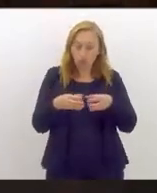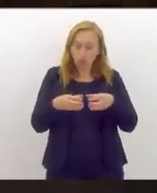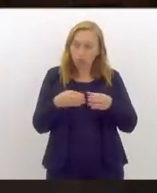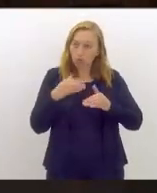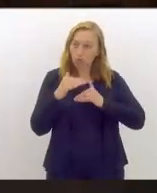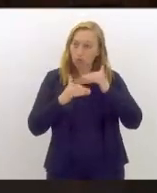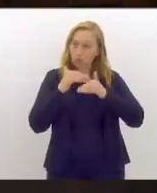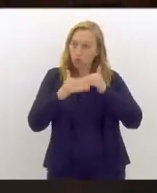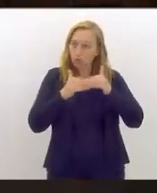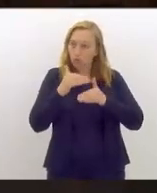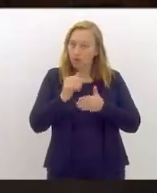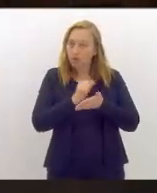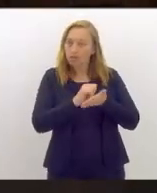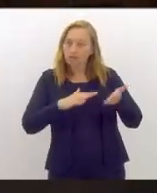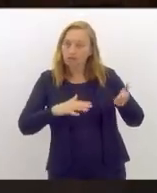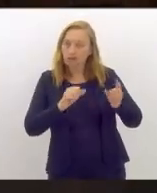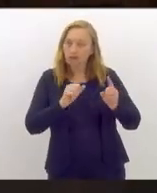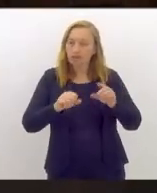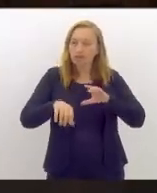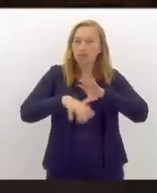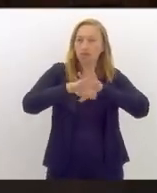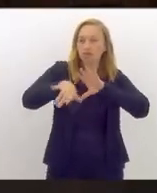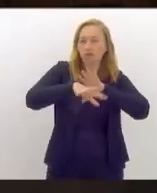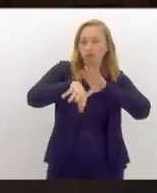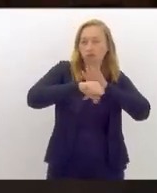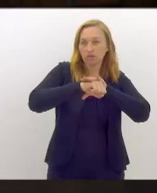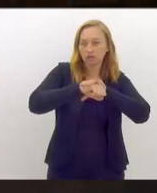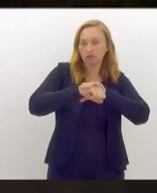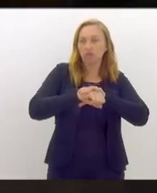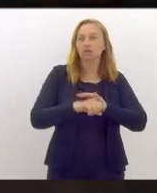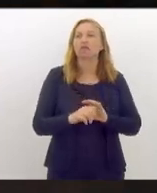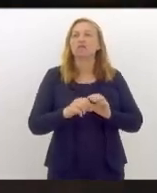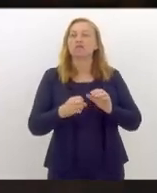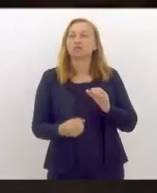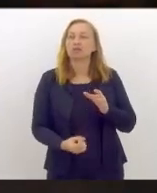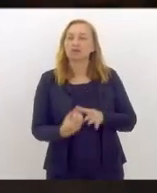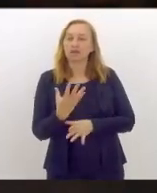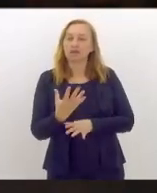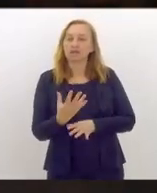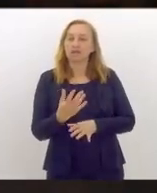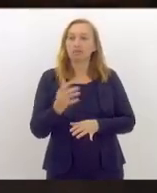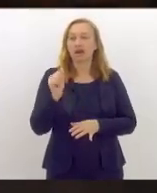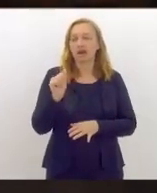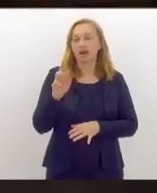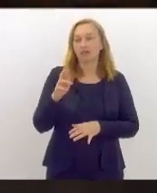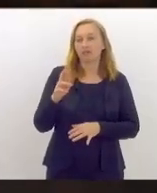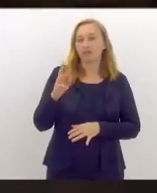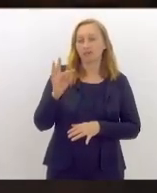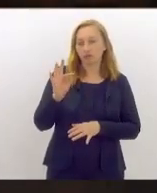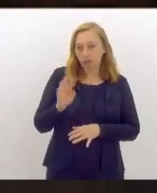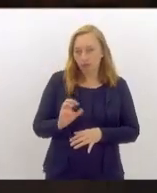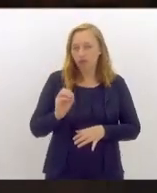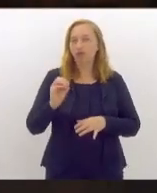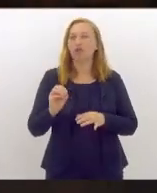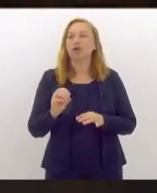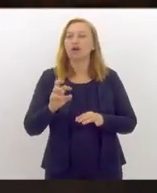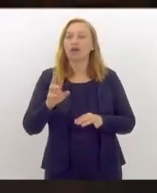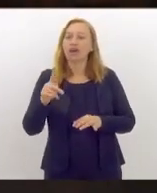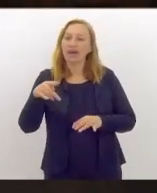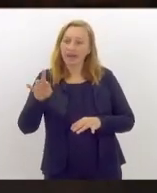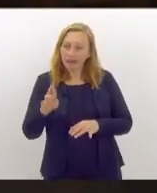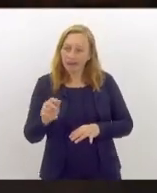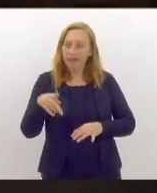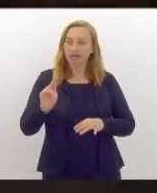desenvolvimentos da atividade audiovisual O que foi o nascimento do afroreg audiovisual e depois já nessa condição de produtor